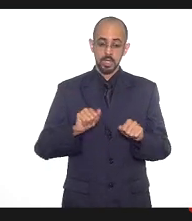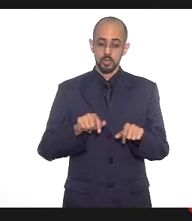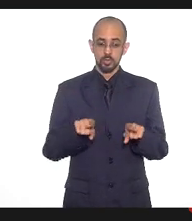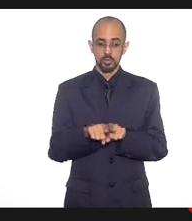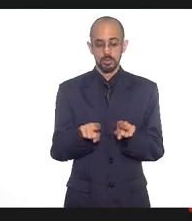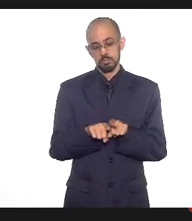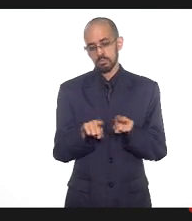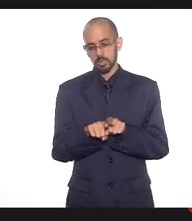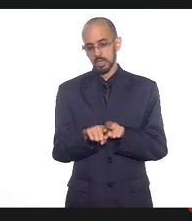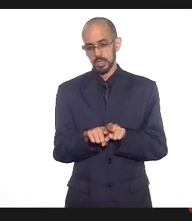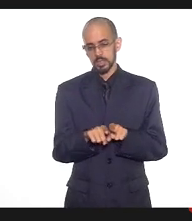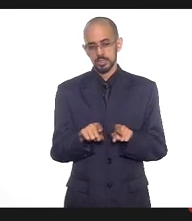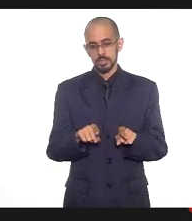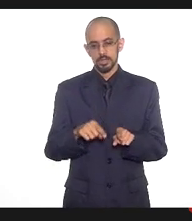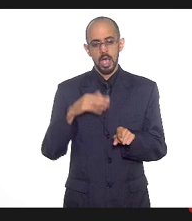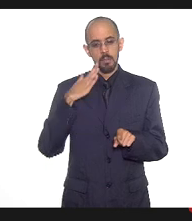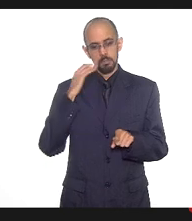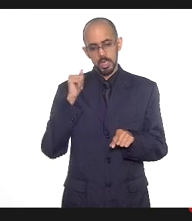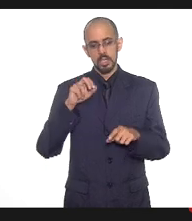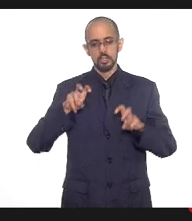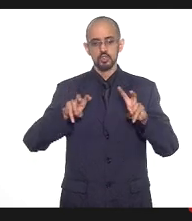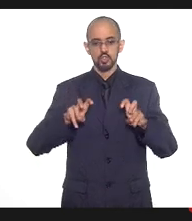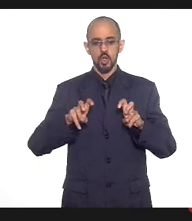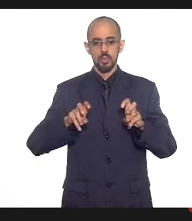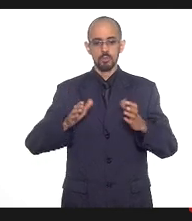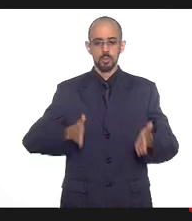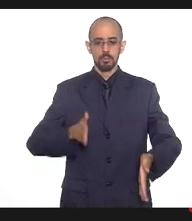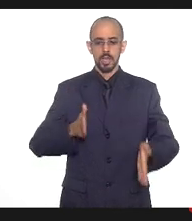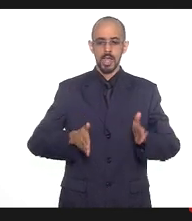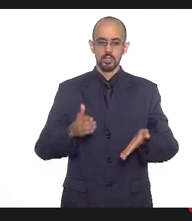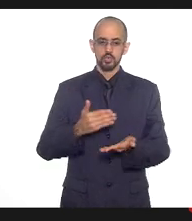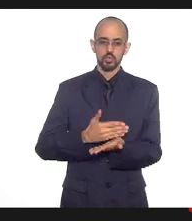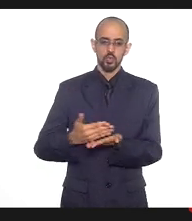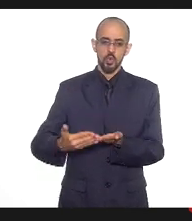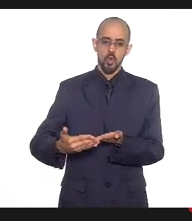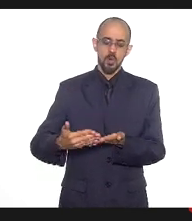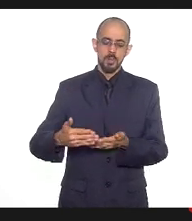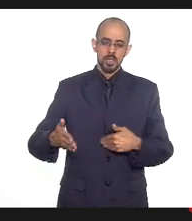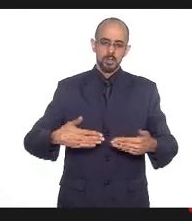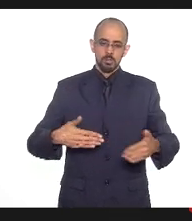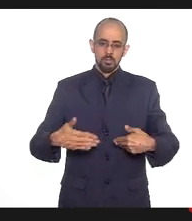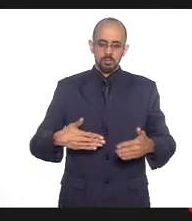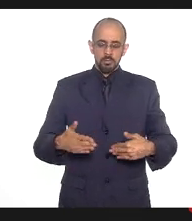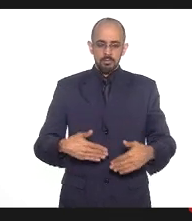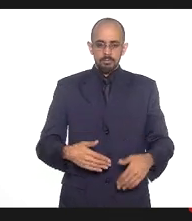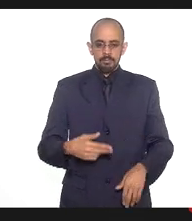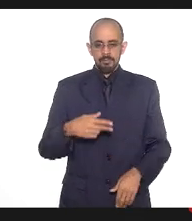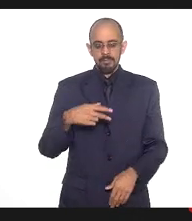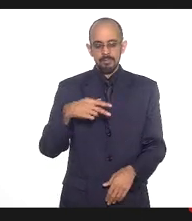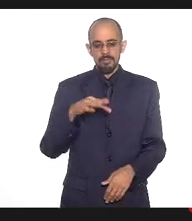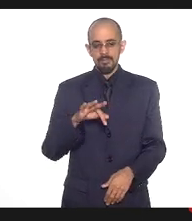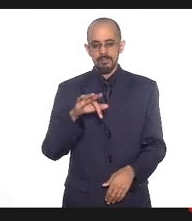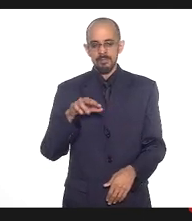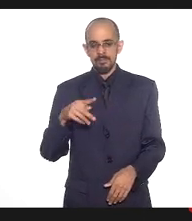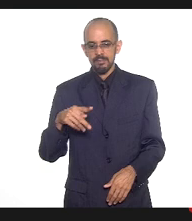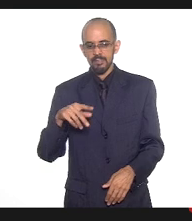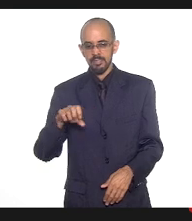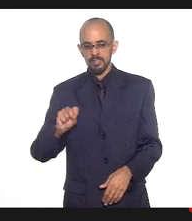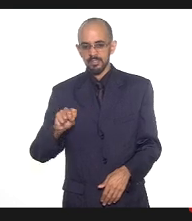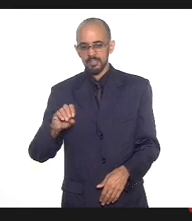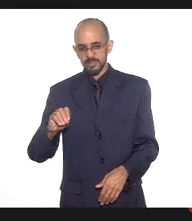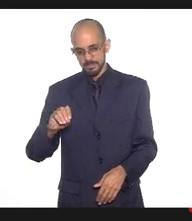era justamente em relação à previsão do prazo do início de operação da FPSO Carioca.